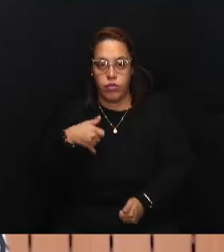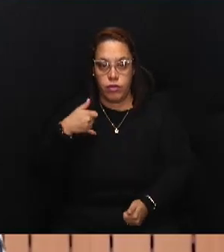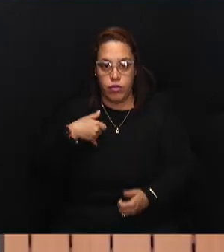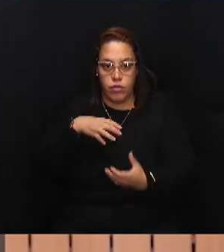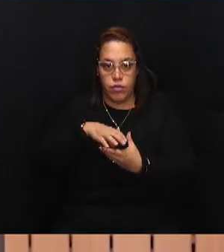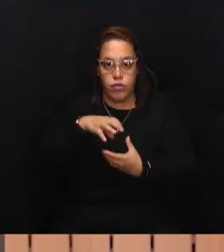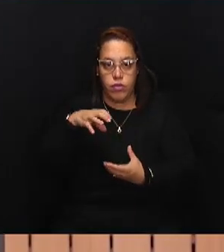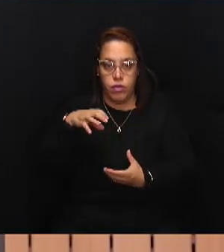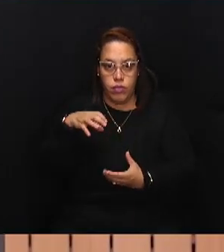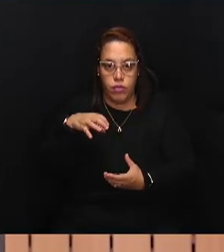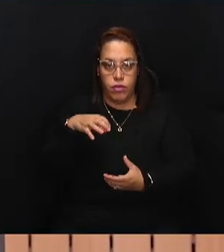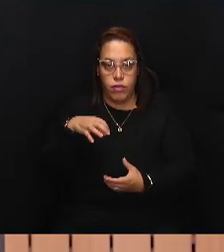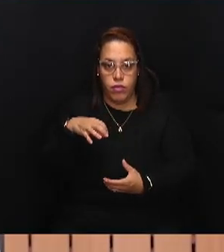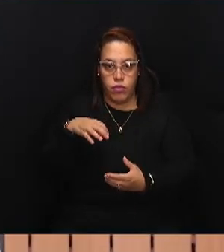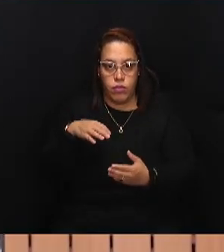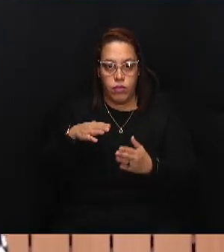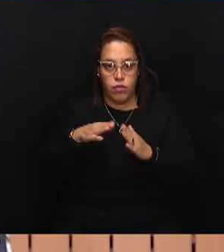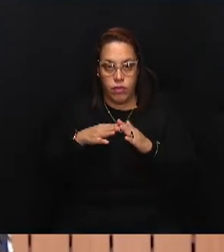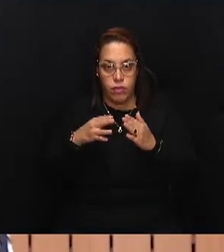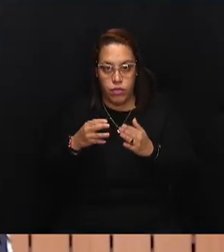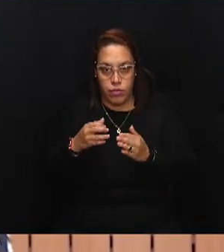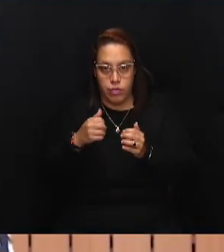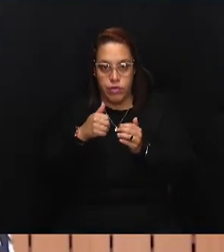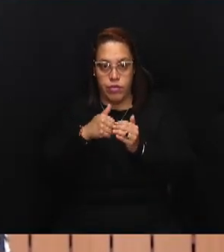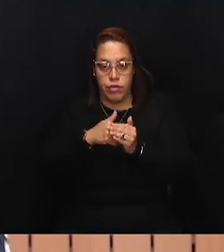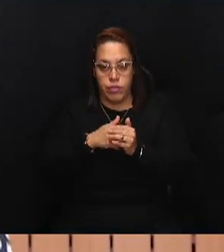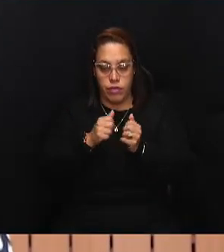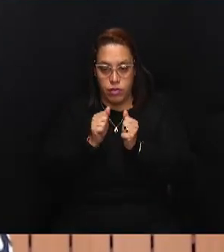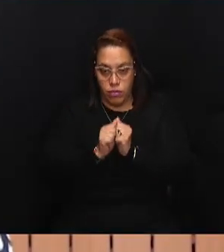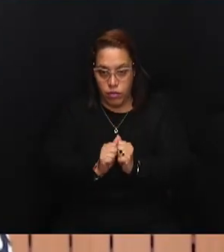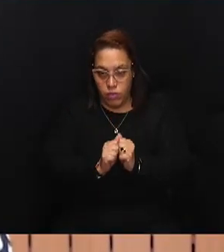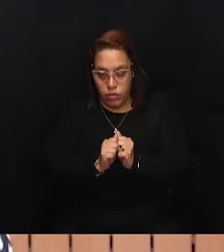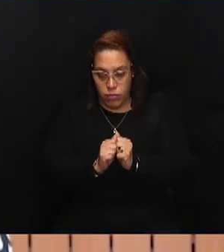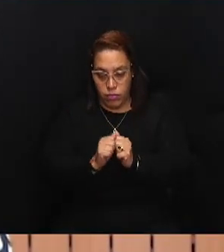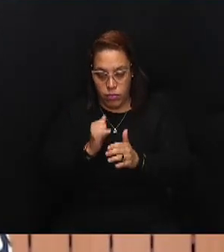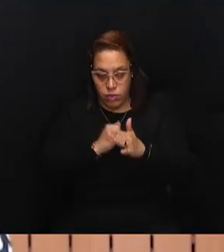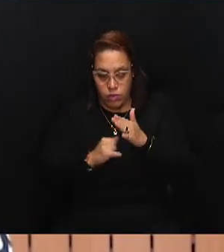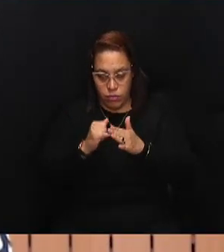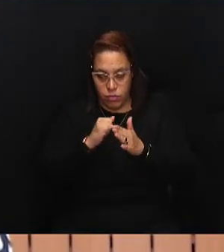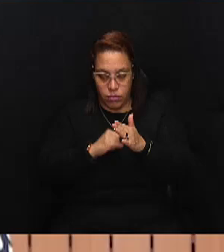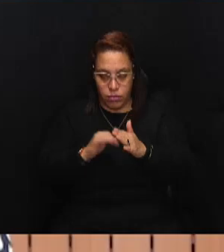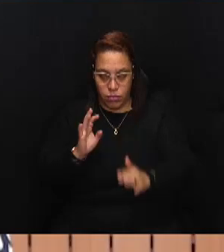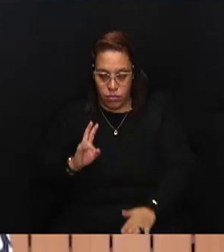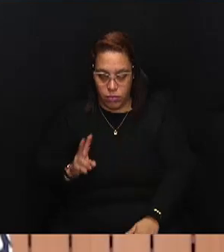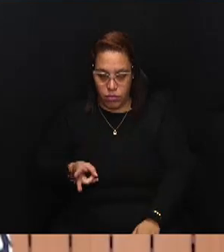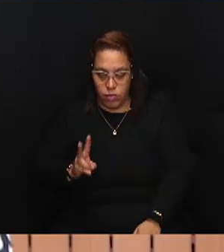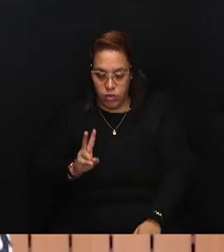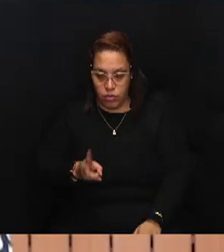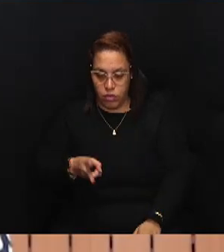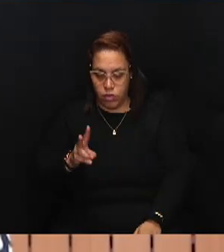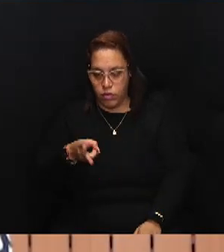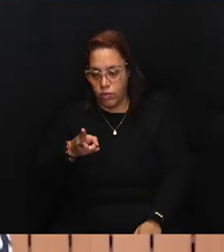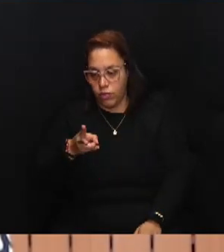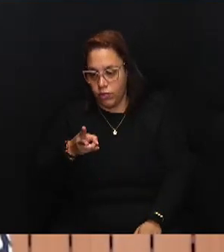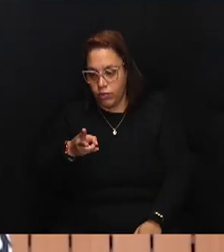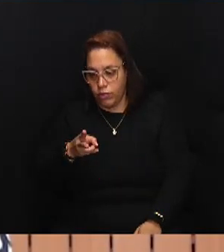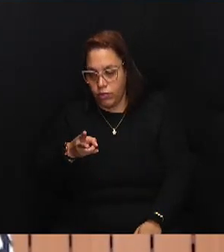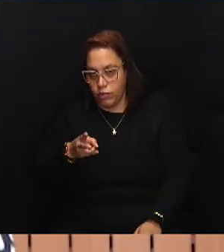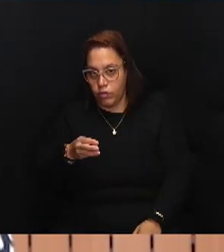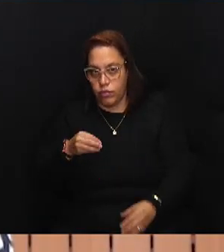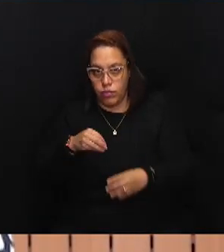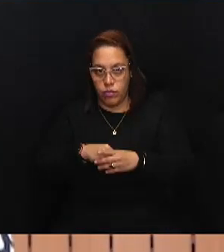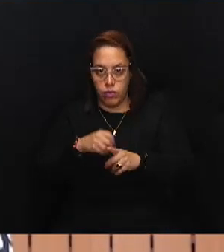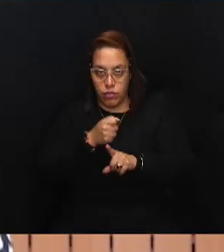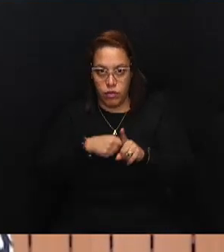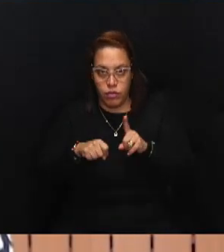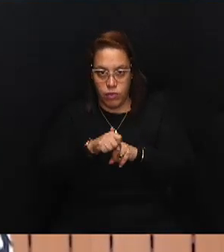necessite efetivamente de um abrigamento, né? Quando a gente fala em instituição de longa permanência, dentro da assistência social,